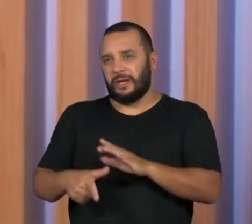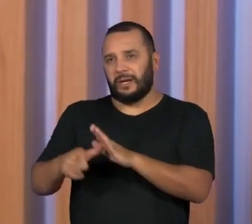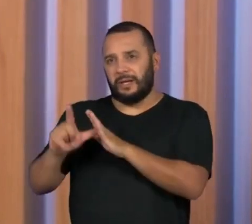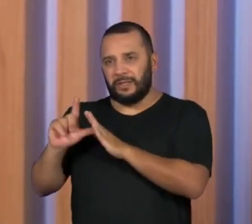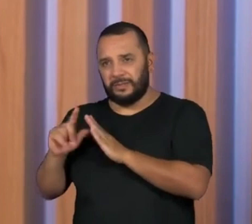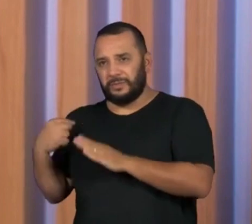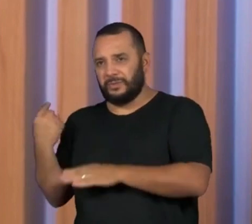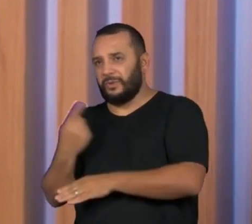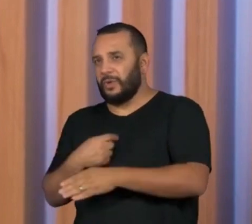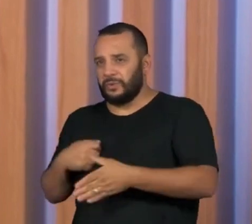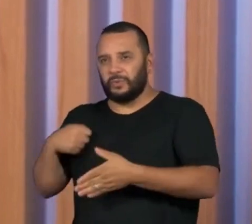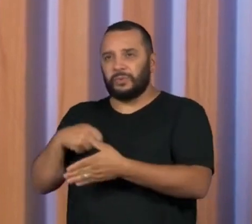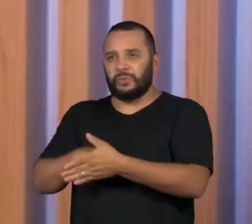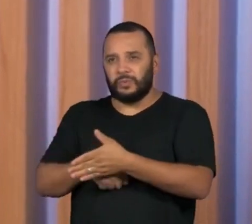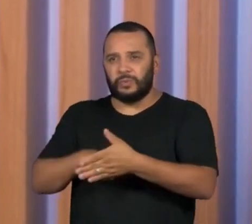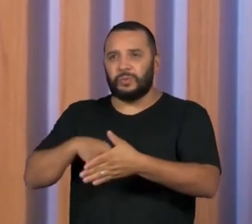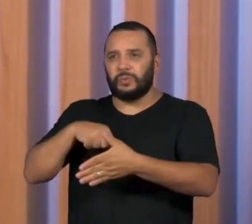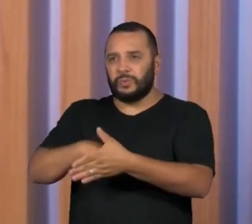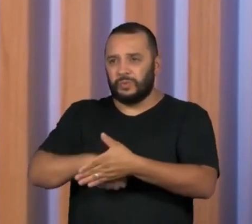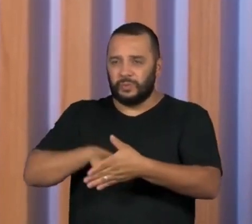veja até